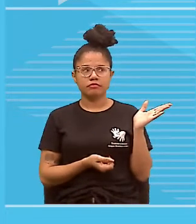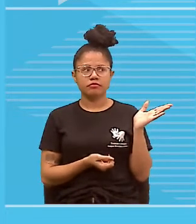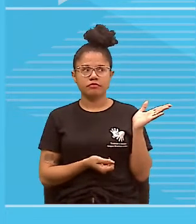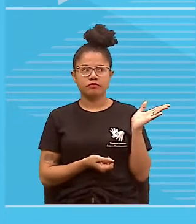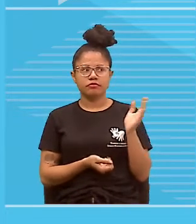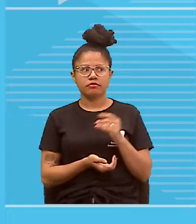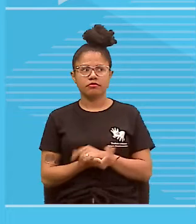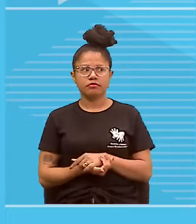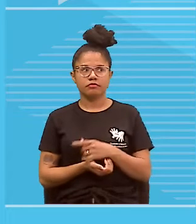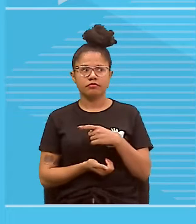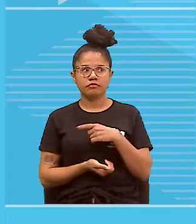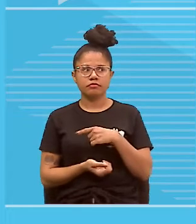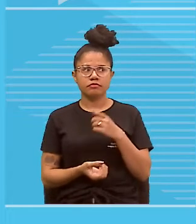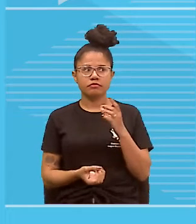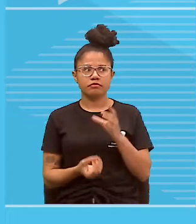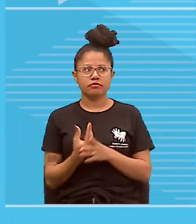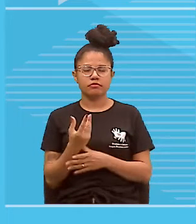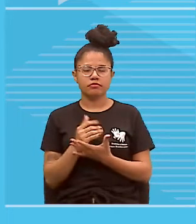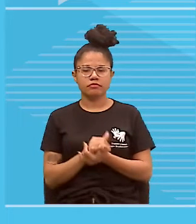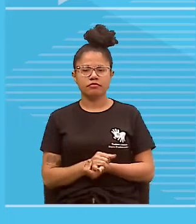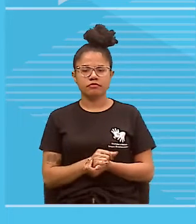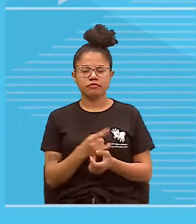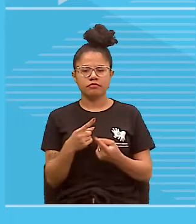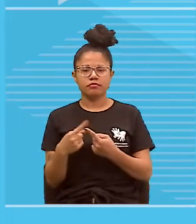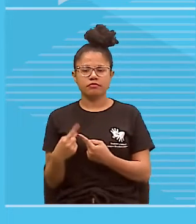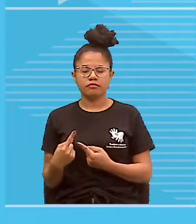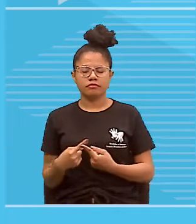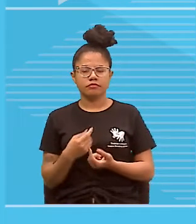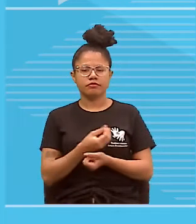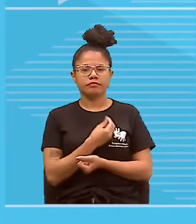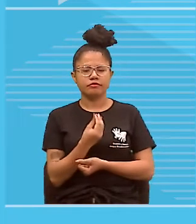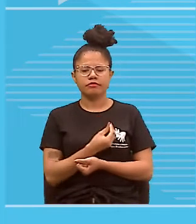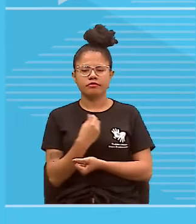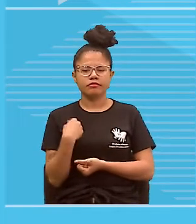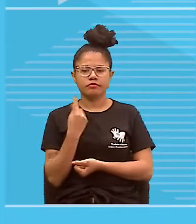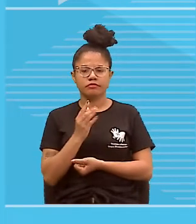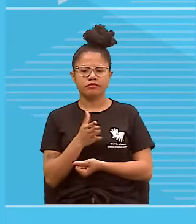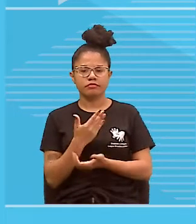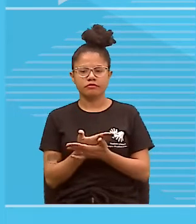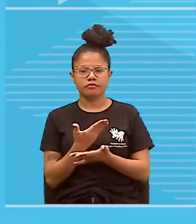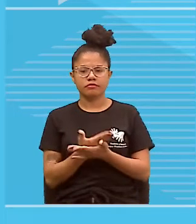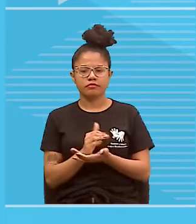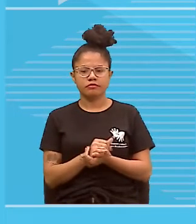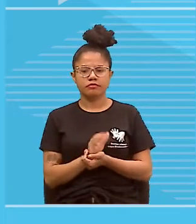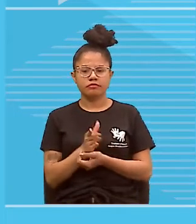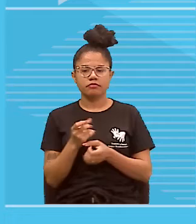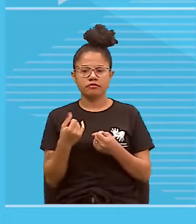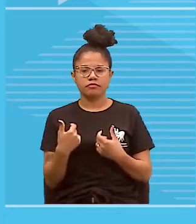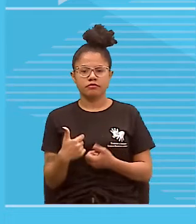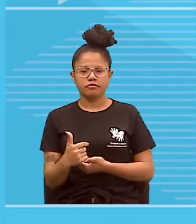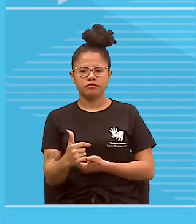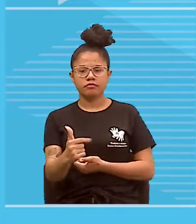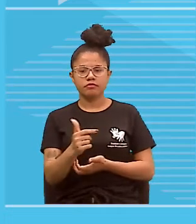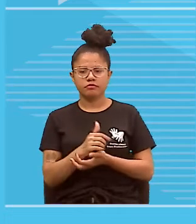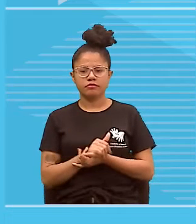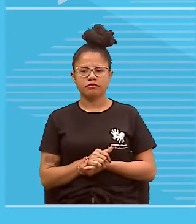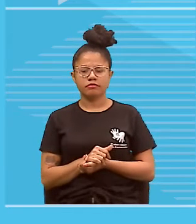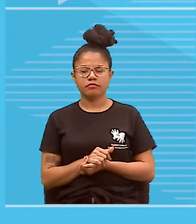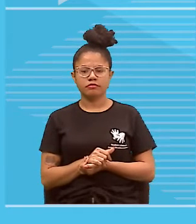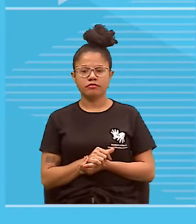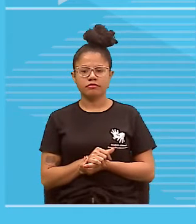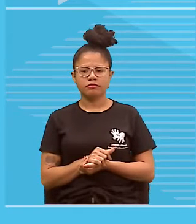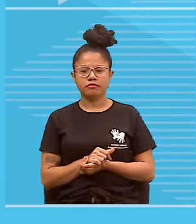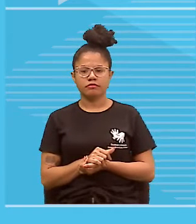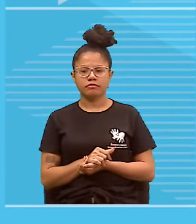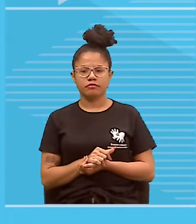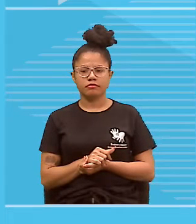a gente tem aqui o surgimento das primeiras formas de vida a gente já estudou isso então eu vou seguindo certo essas primeiras